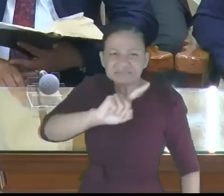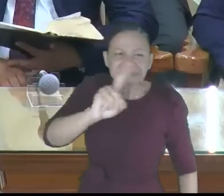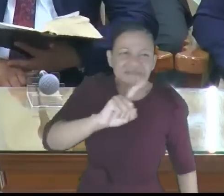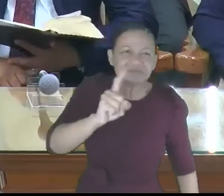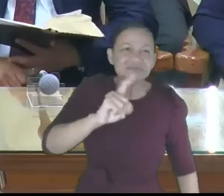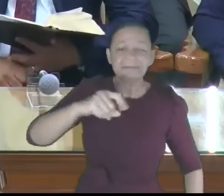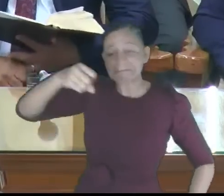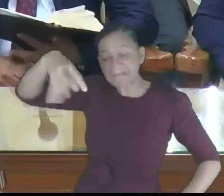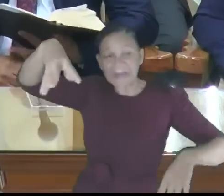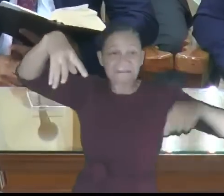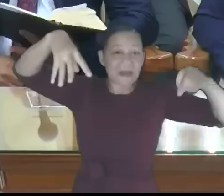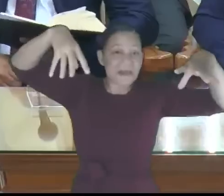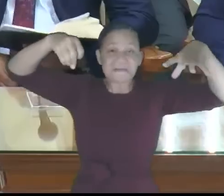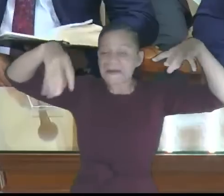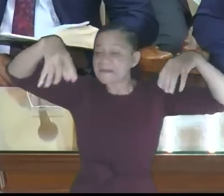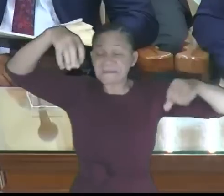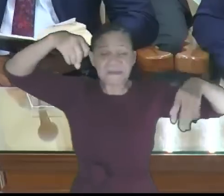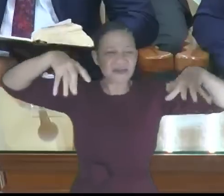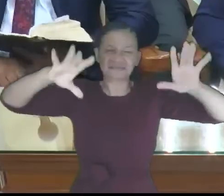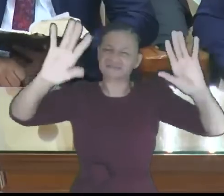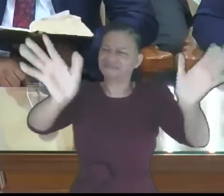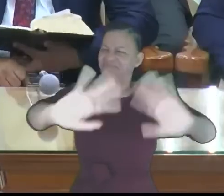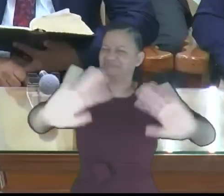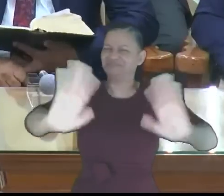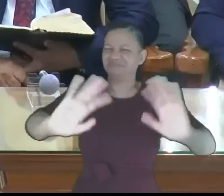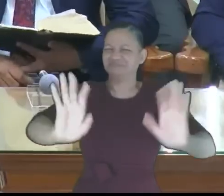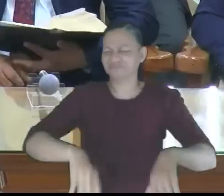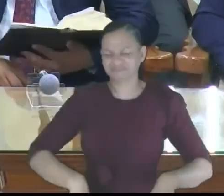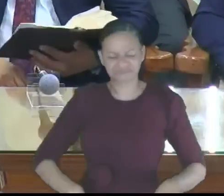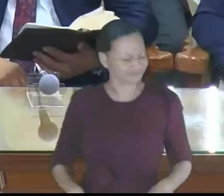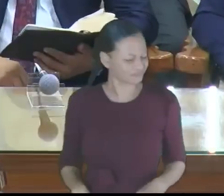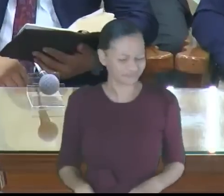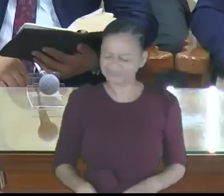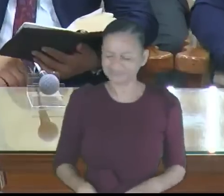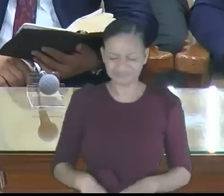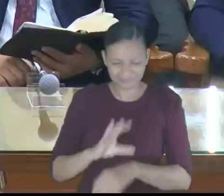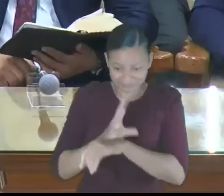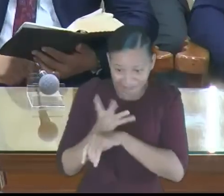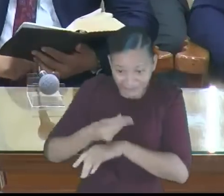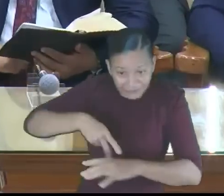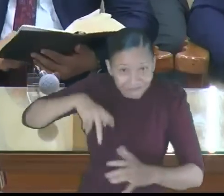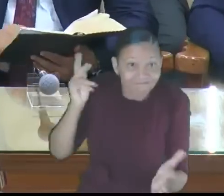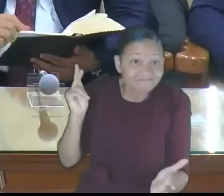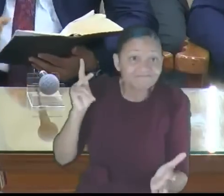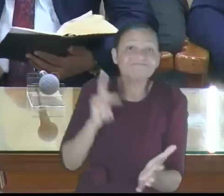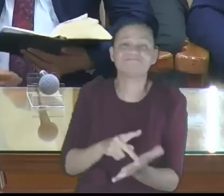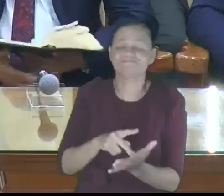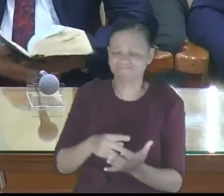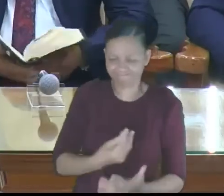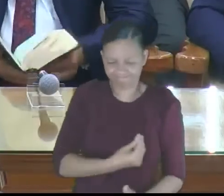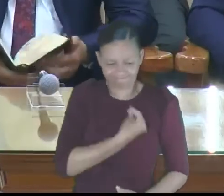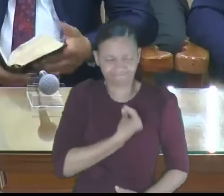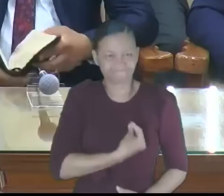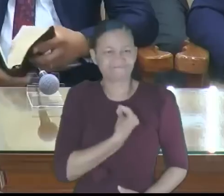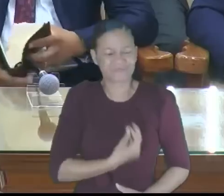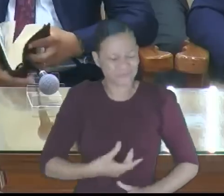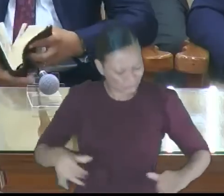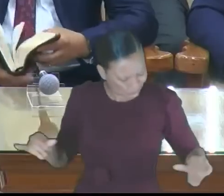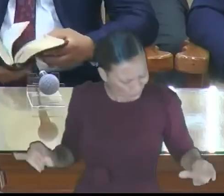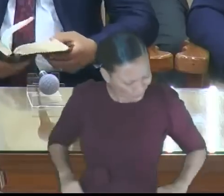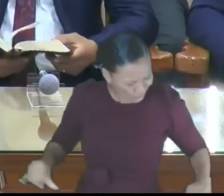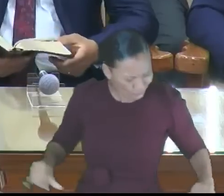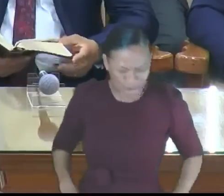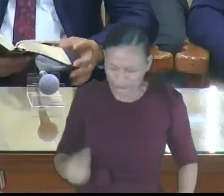umas lâmpadas bonitas. Não, irmão. Igreja mesmo de verdade, igreja com vida, é sofrimento,